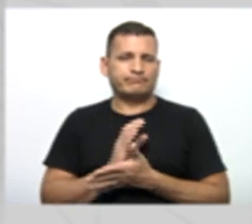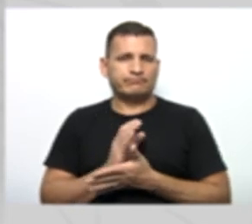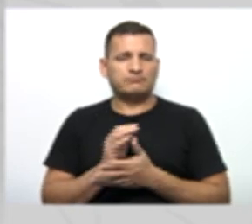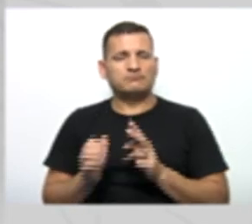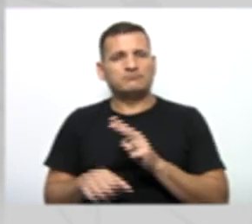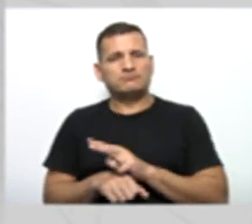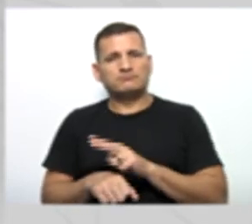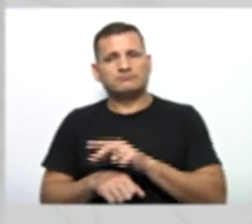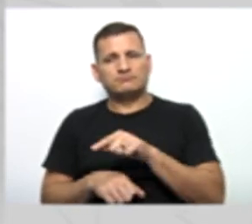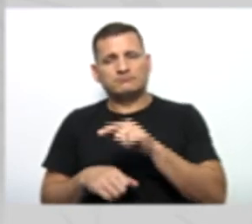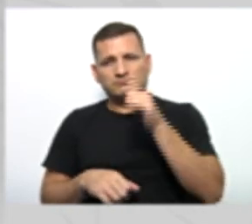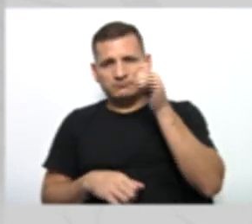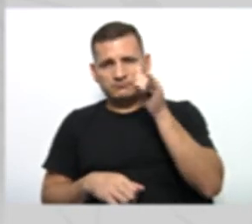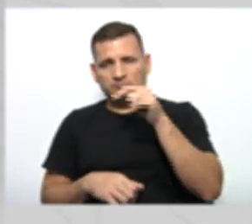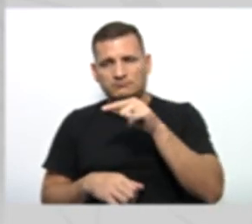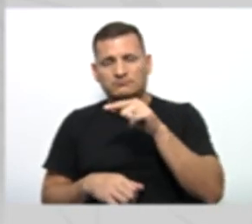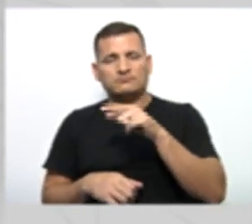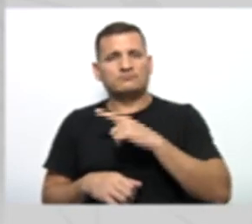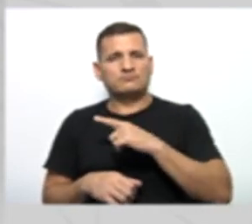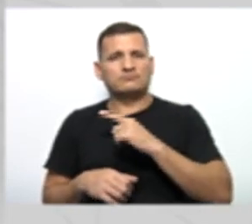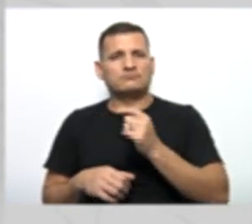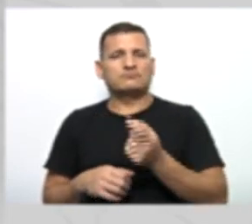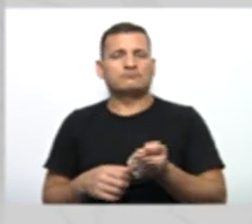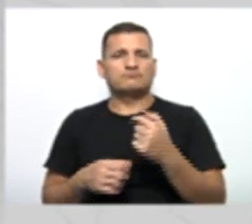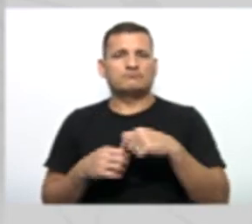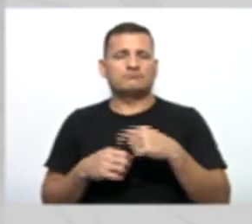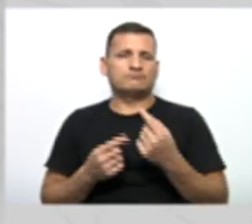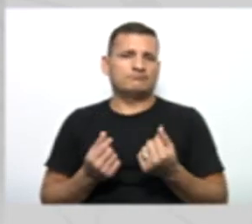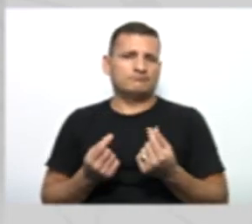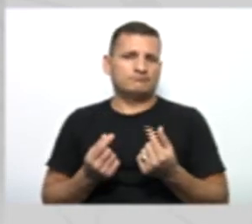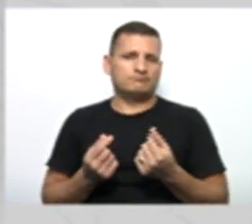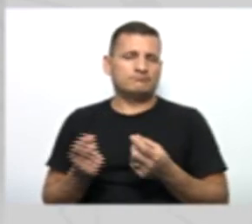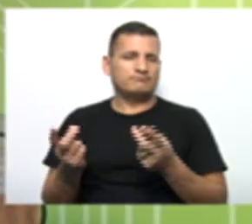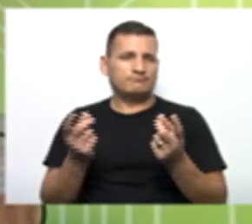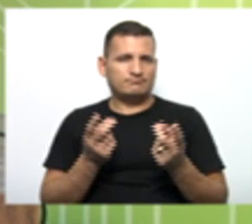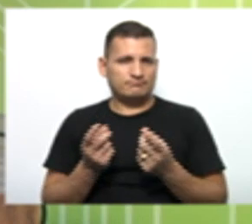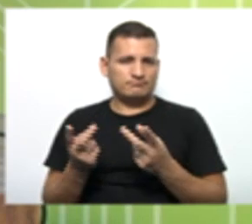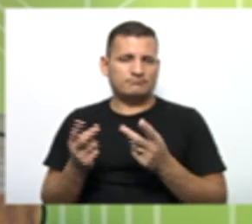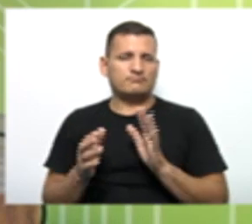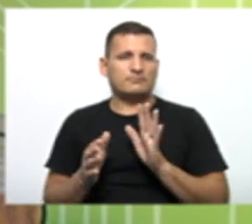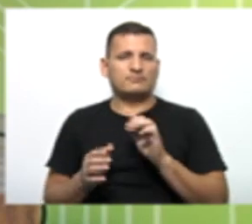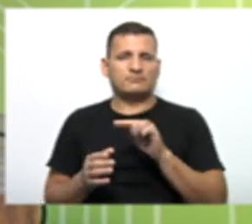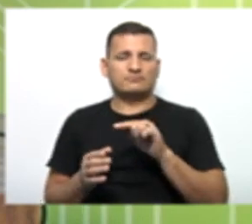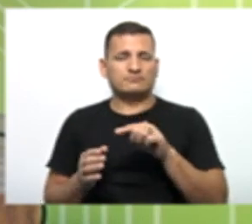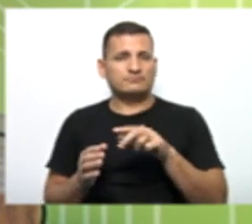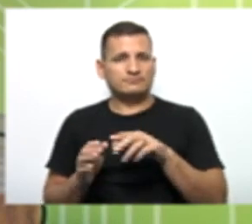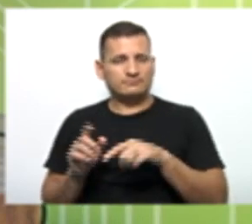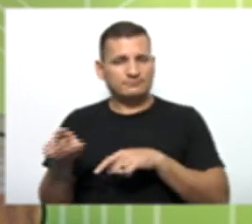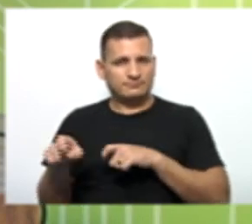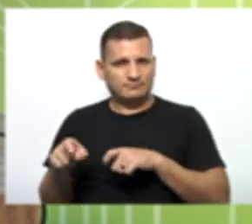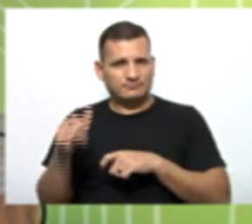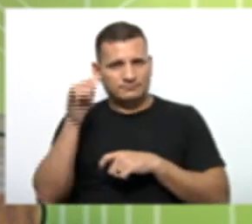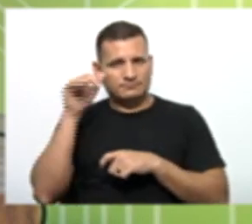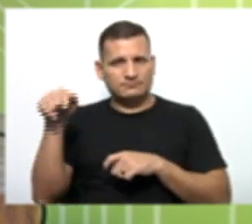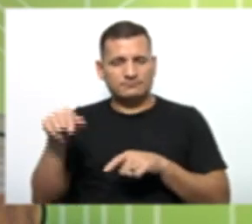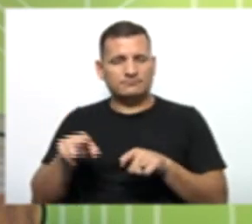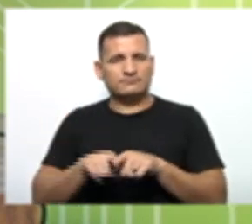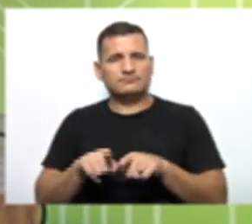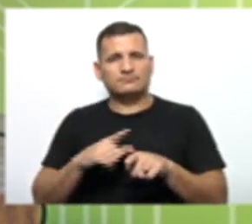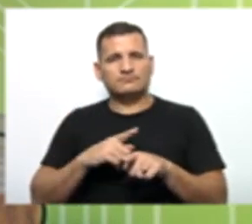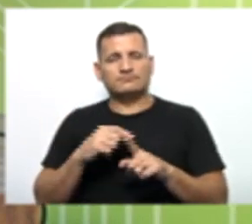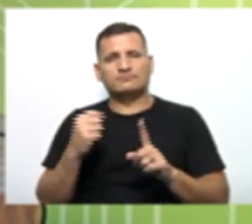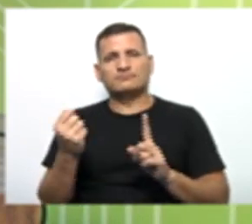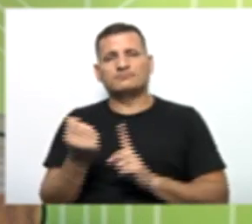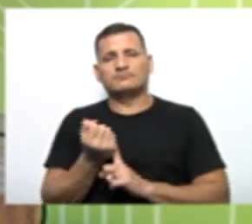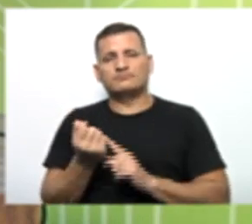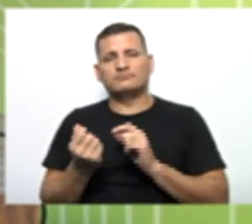lá, e esses bovinos nos dão um retorno lucrativo. Só que essa propriedade também tem uma função social, que é dar algum